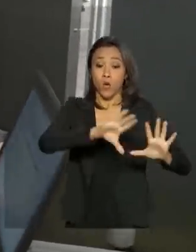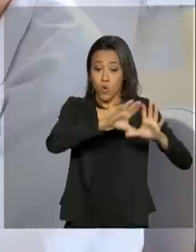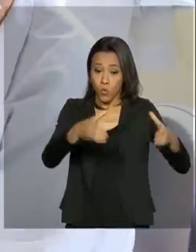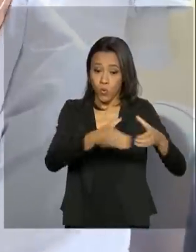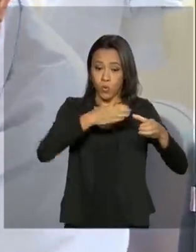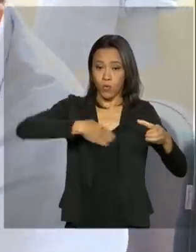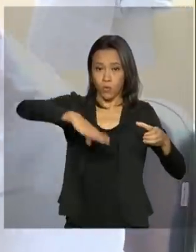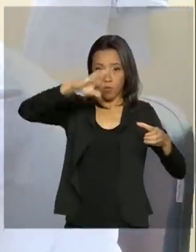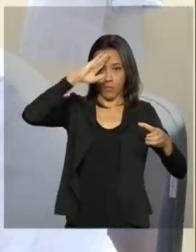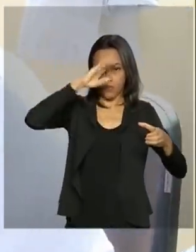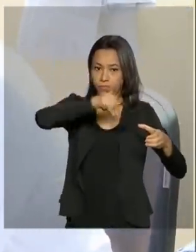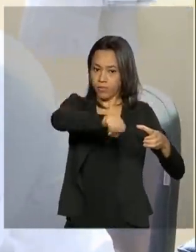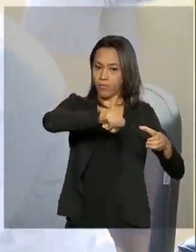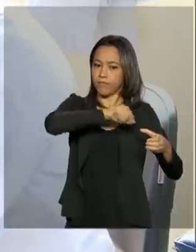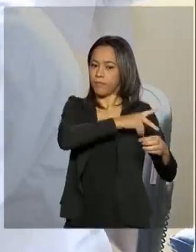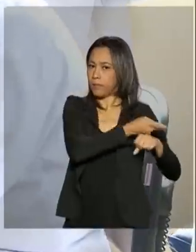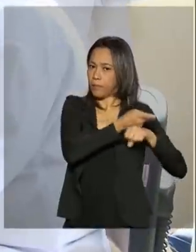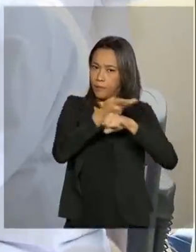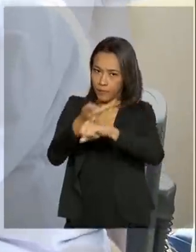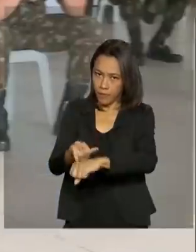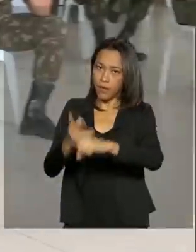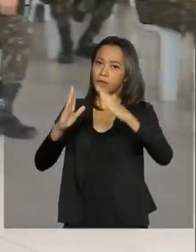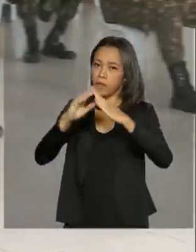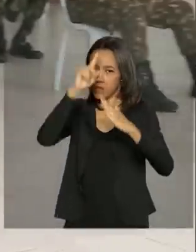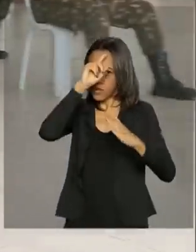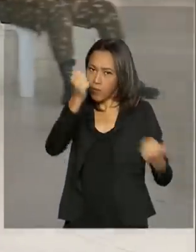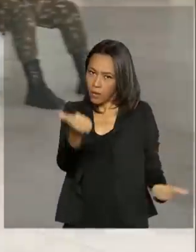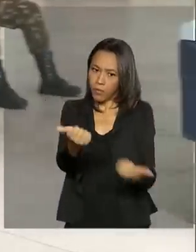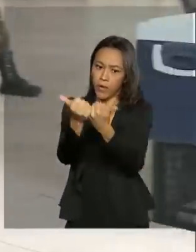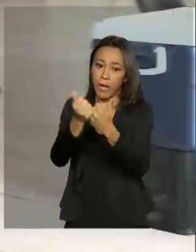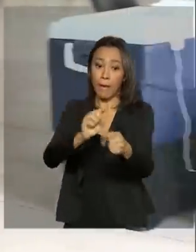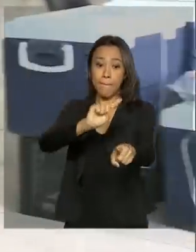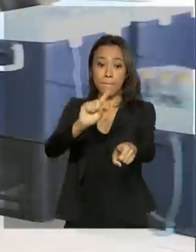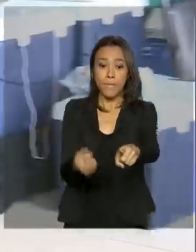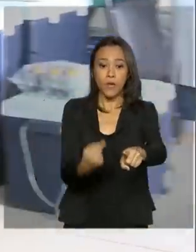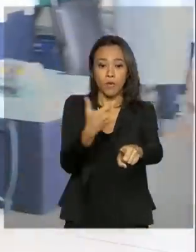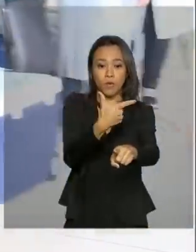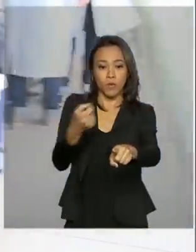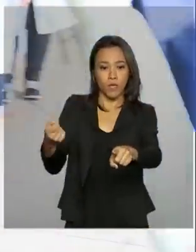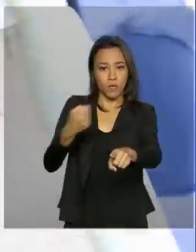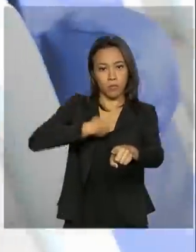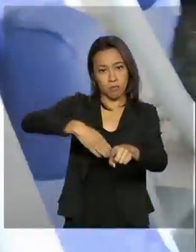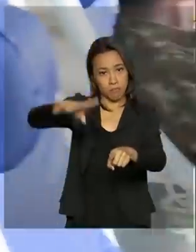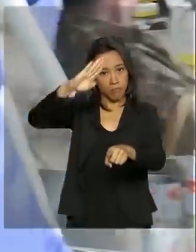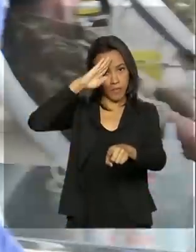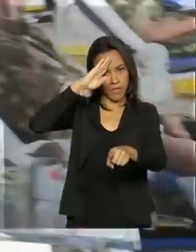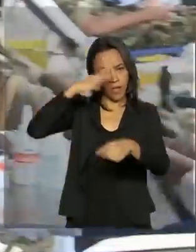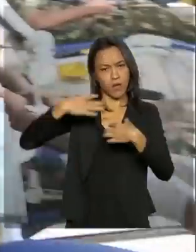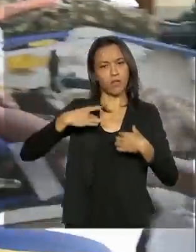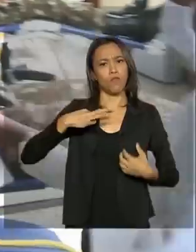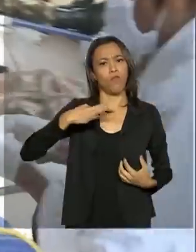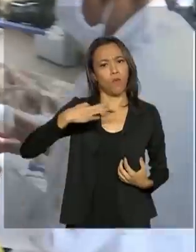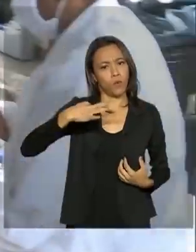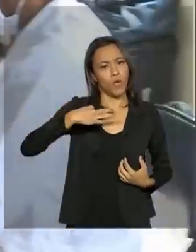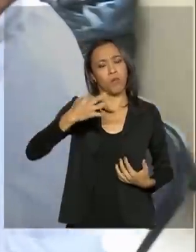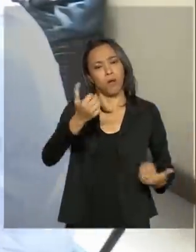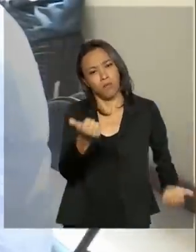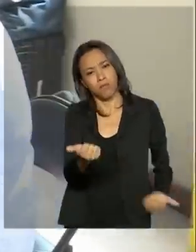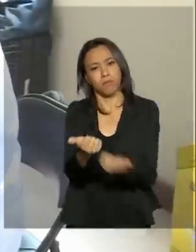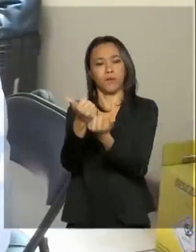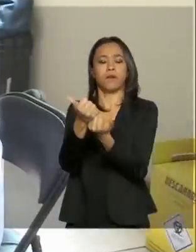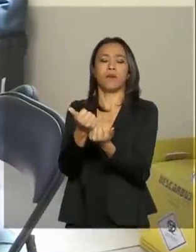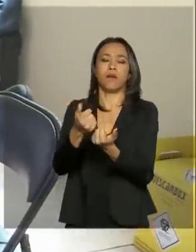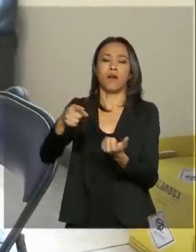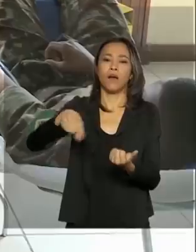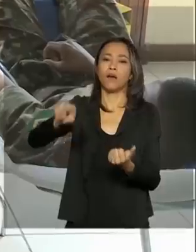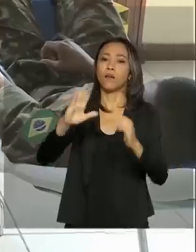Armadas vem buscando compensar isso. 1.200 militares se voluntariaram a reforçar as reservas